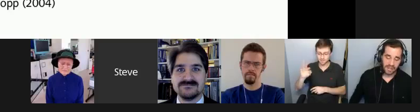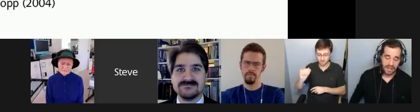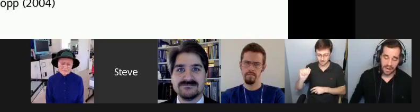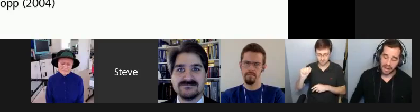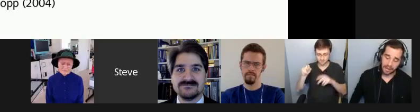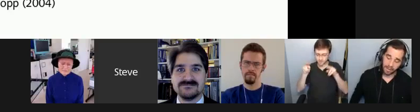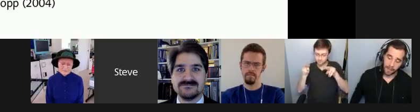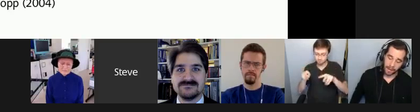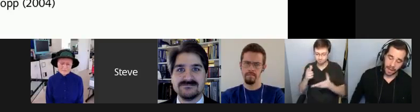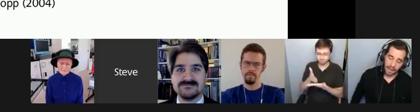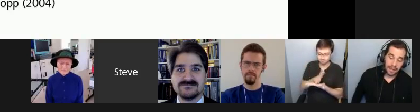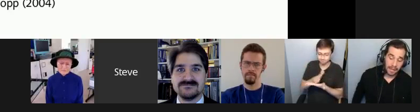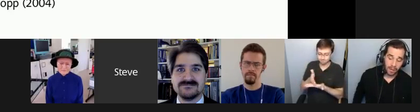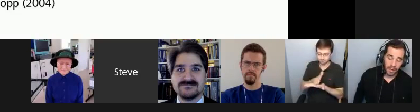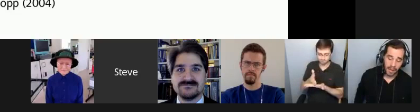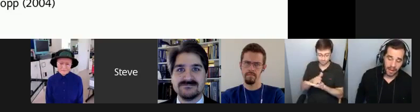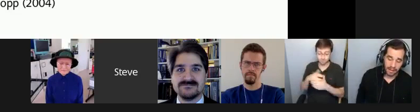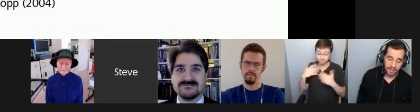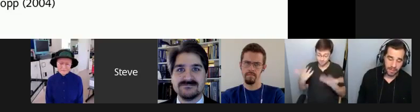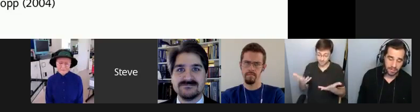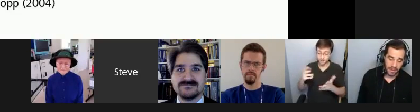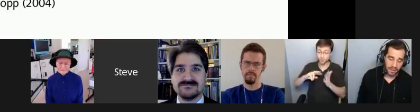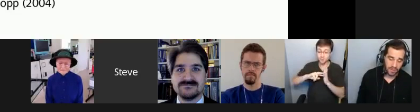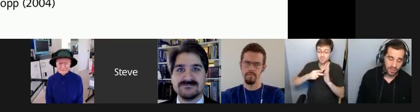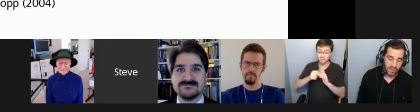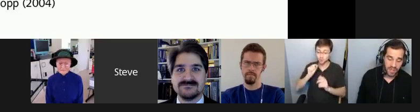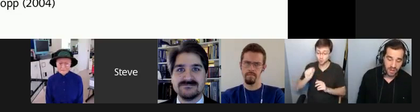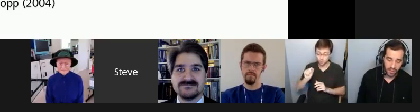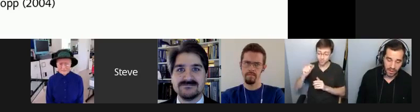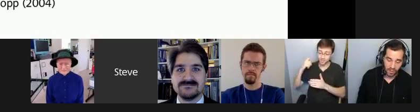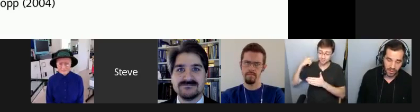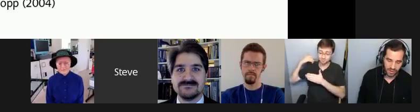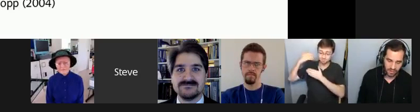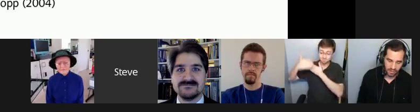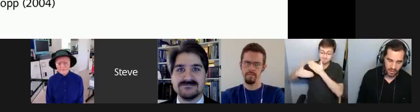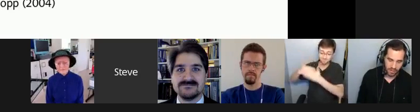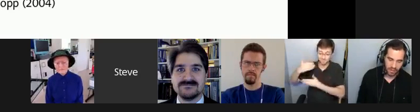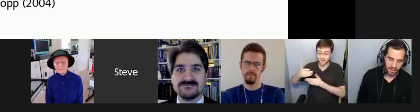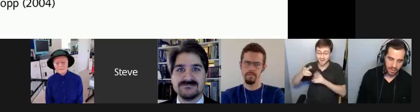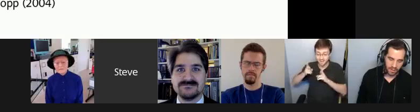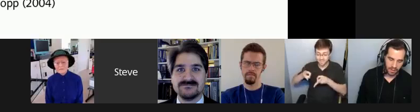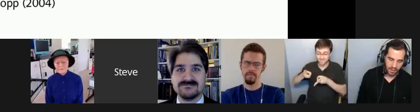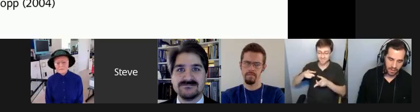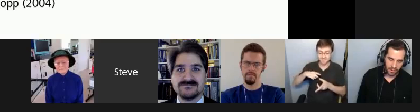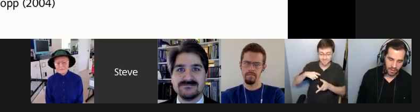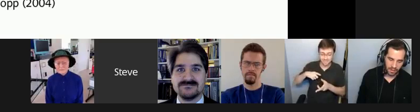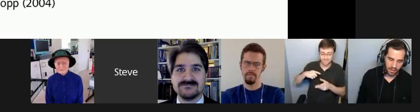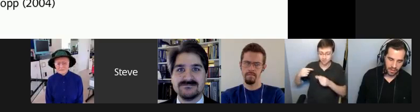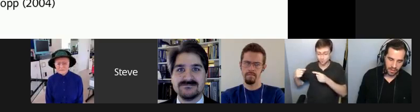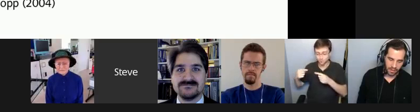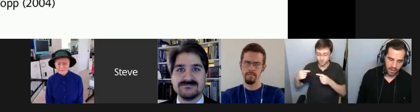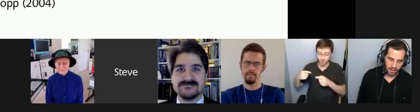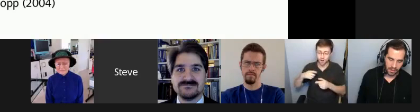que dizem que a língua é simplesmente um signo linguístico.